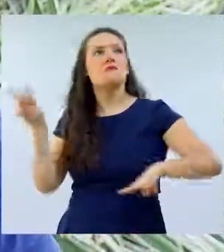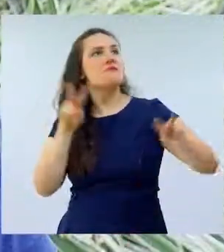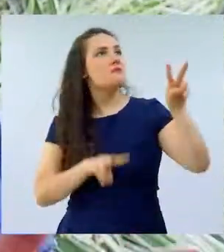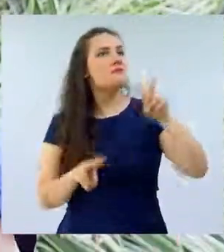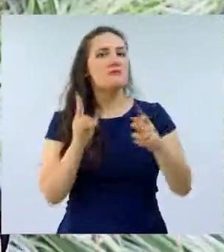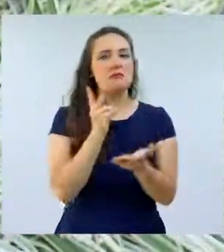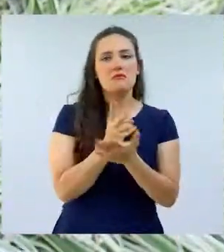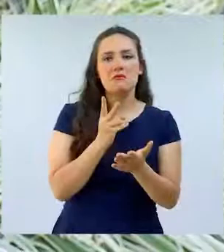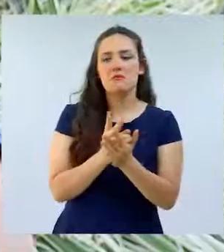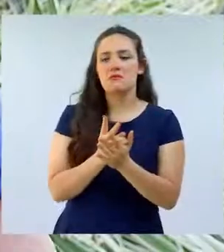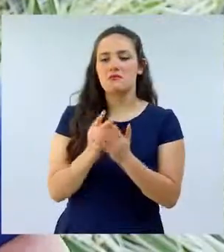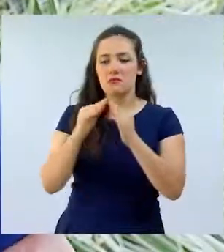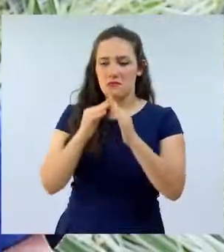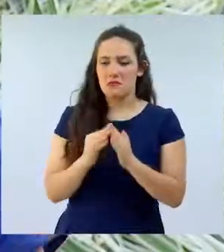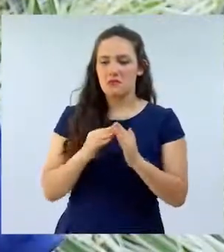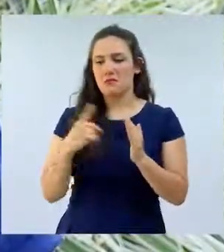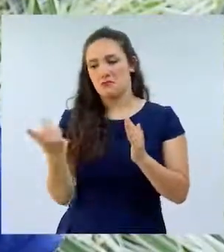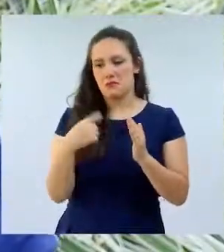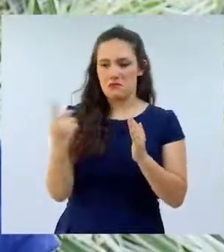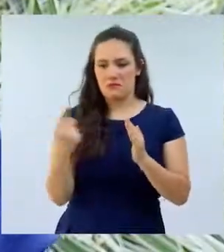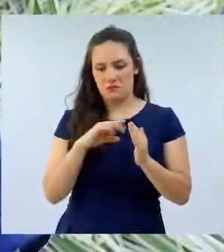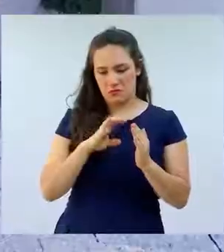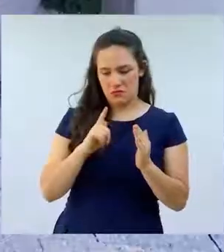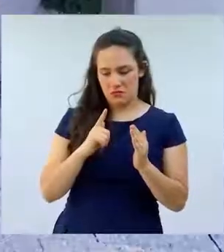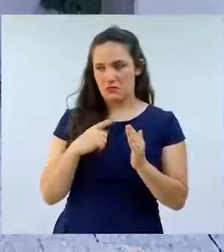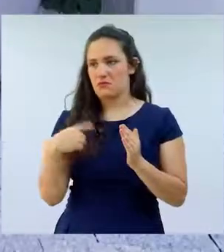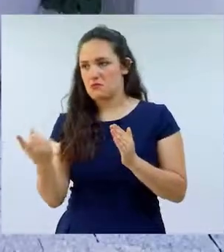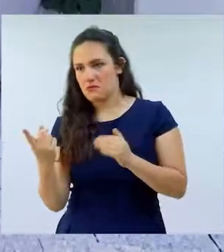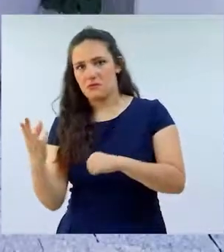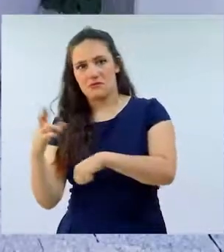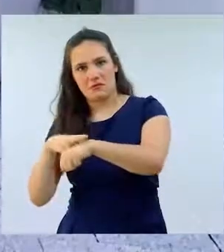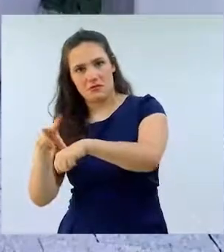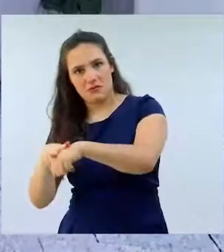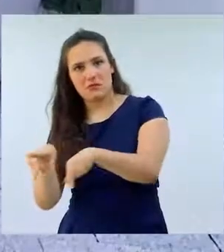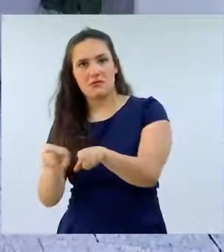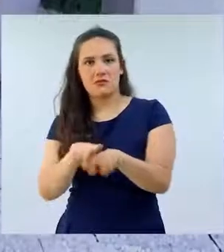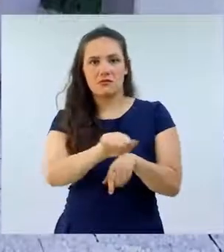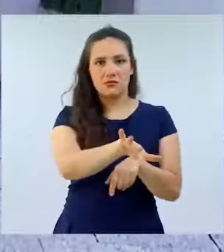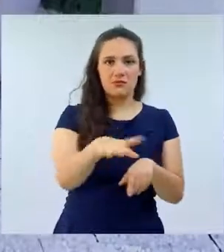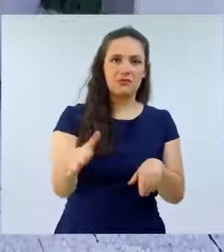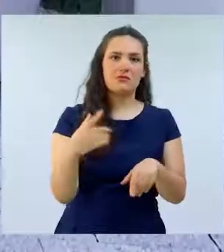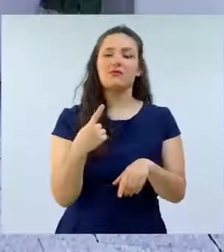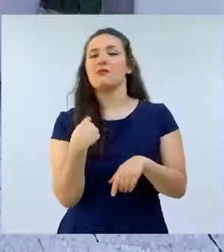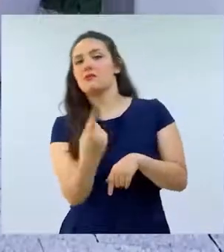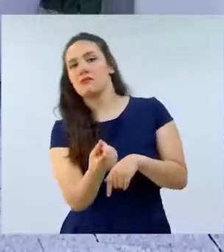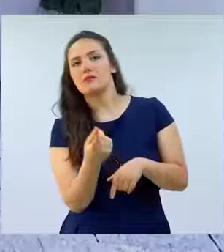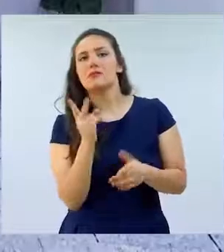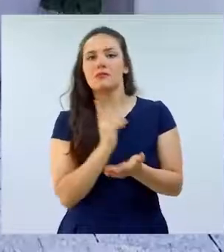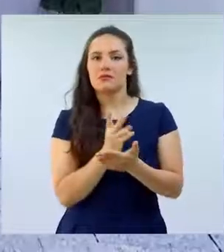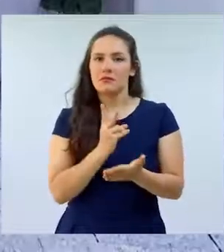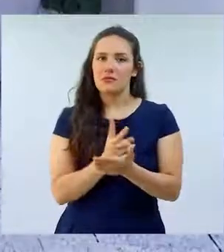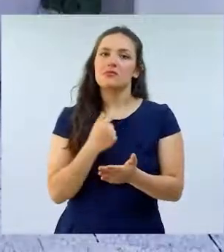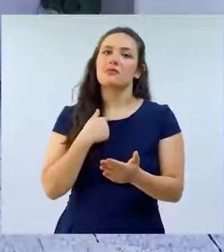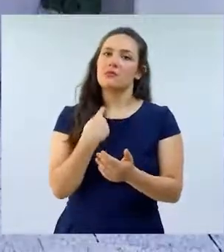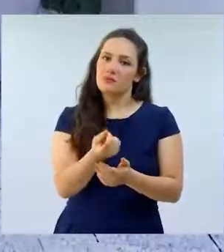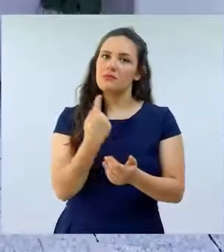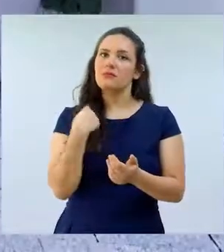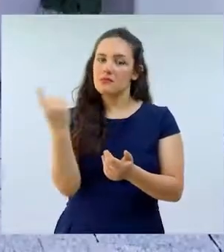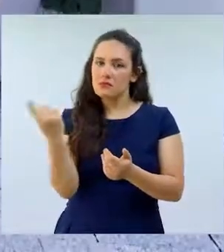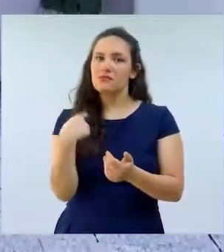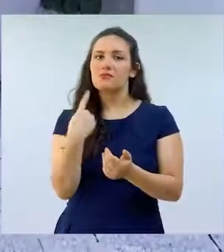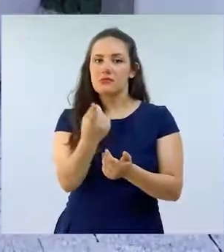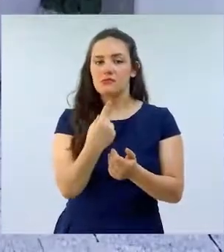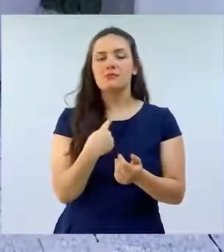eu fiquei muito entre Rio Verde, Campo Grande e Aquidauana também. Aquidauana também, que é Pantanal também, exatamente, né? Isso daí te dá uma base